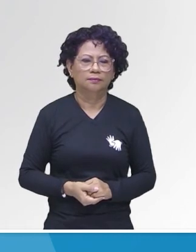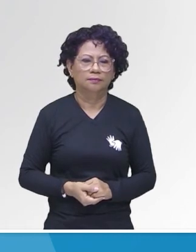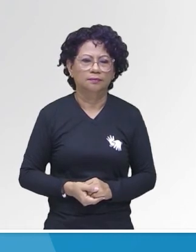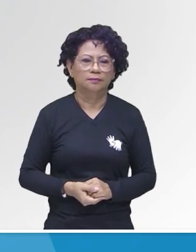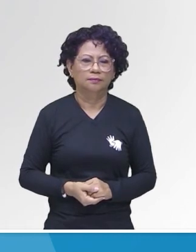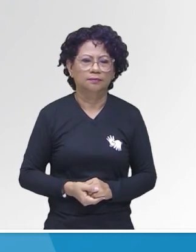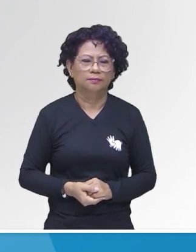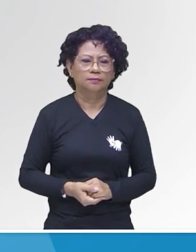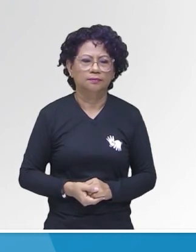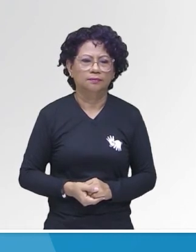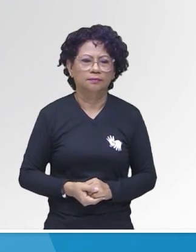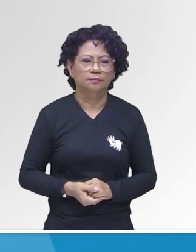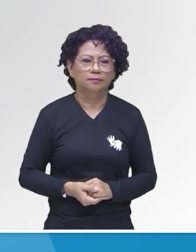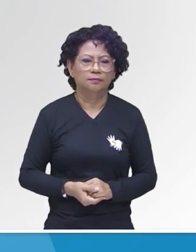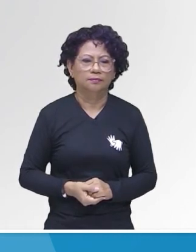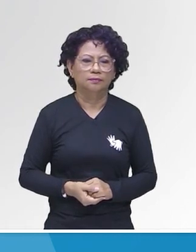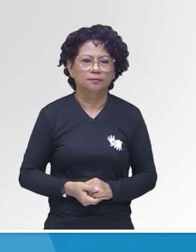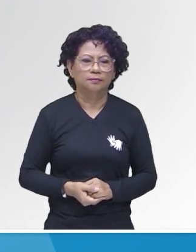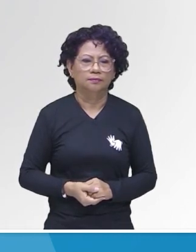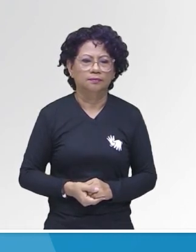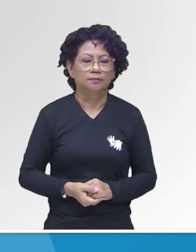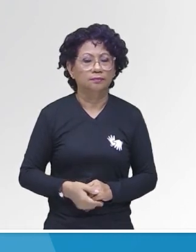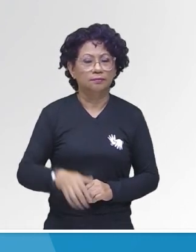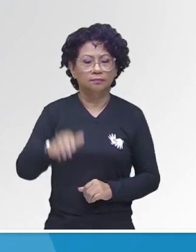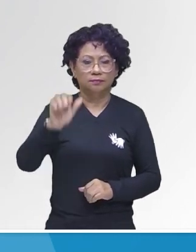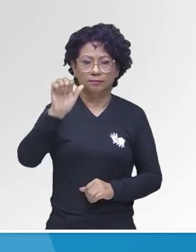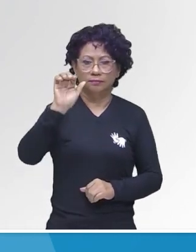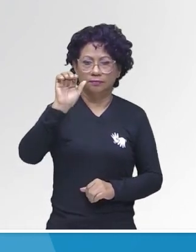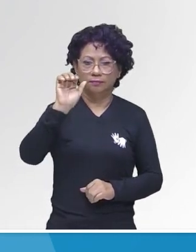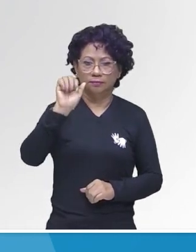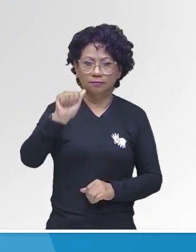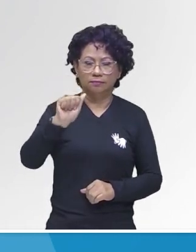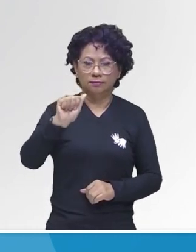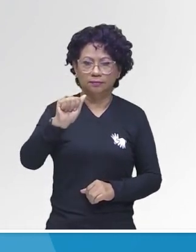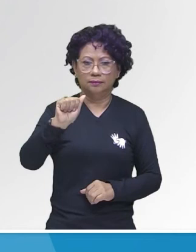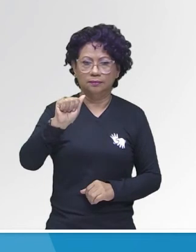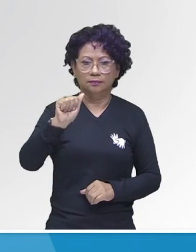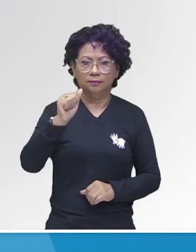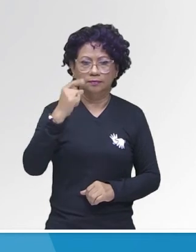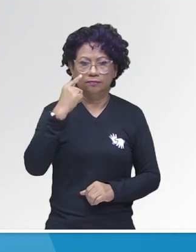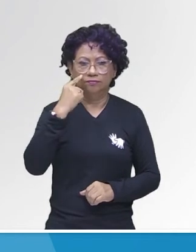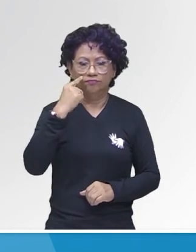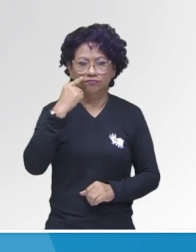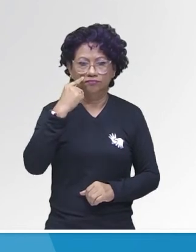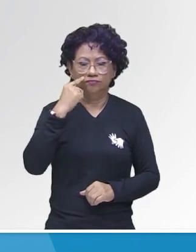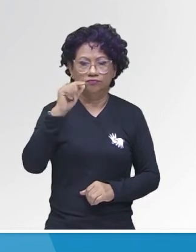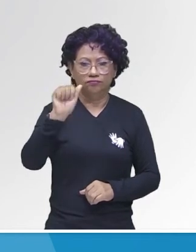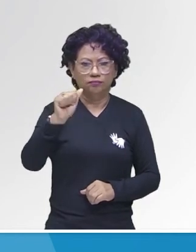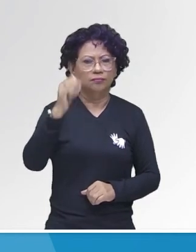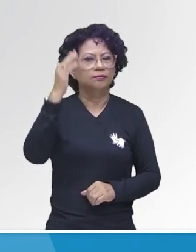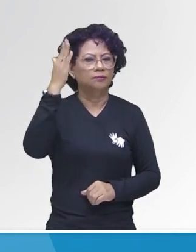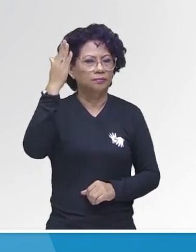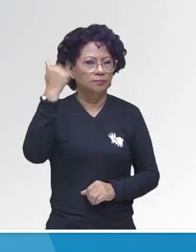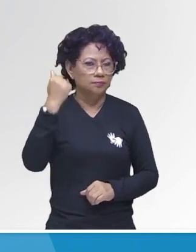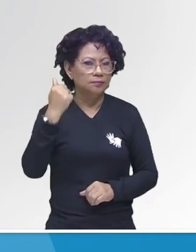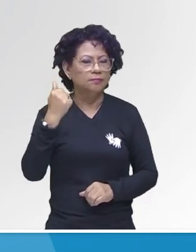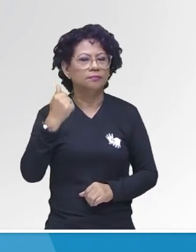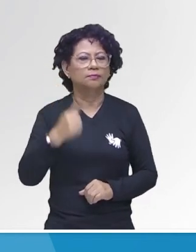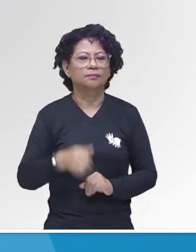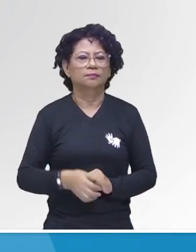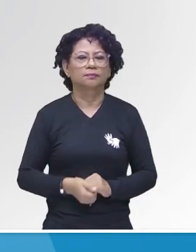O ponto A, F e E, vamos identificá-los. O A, a gente já sabe que ele está aqui no vértice,